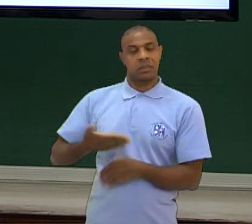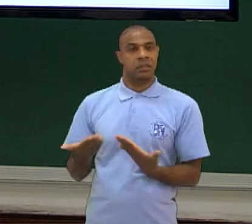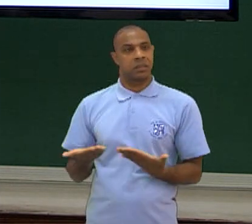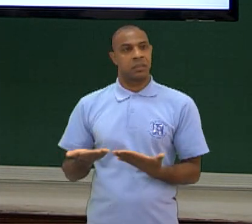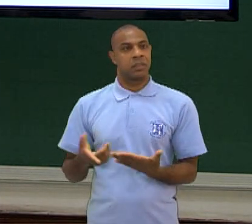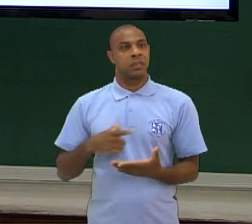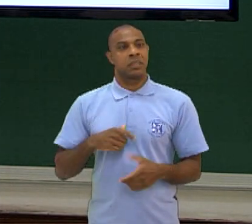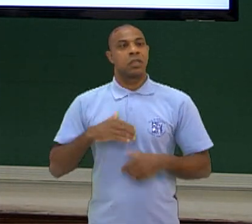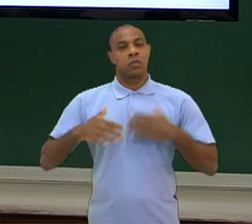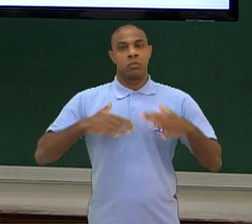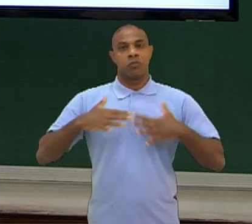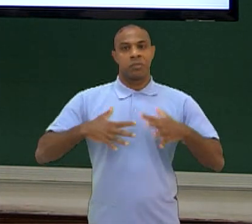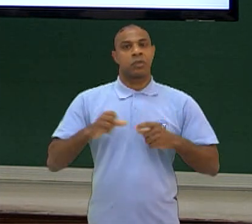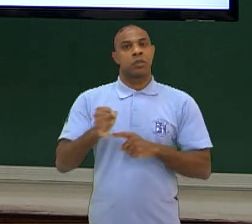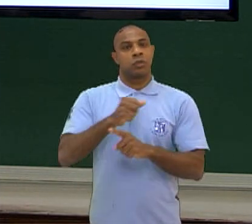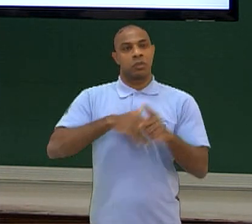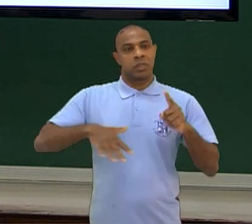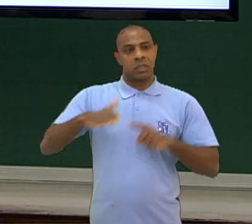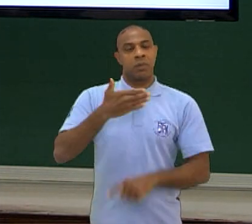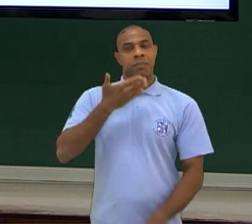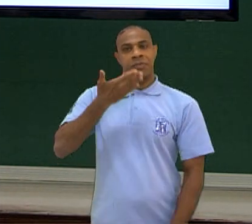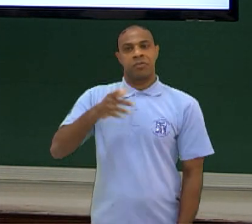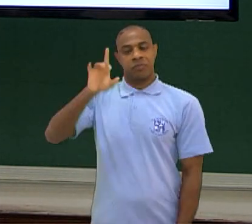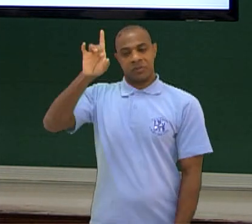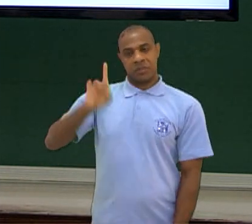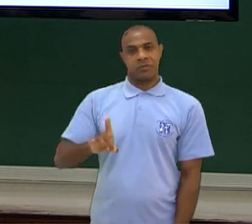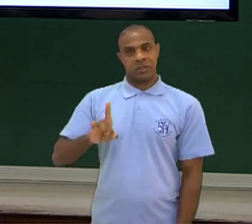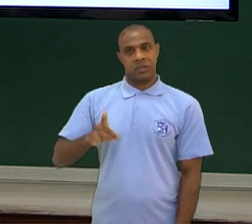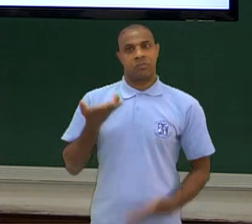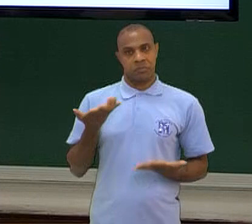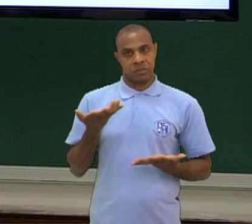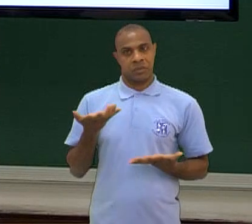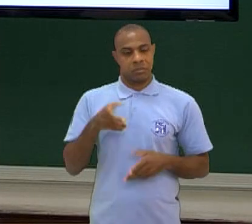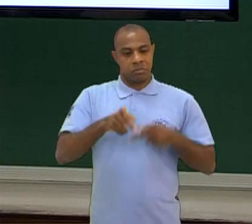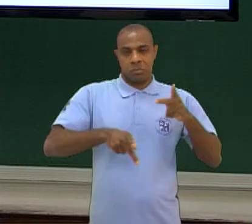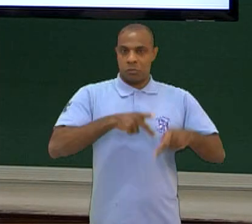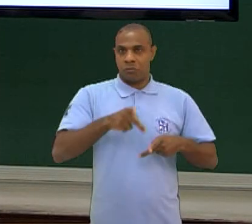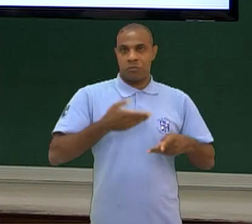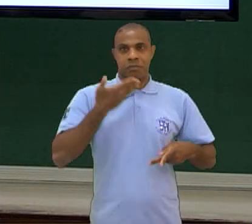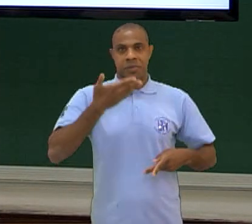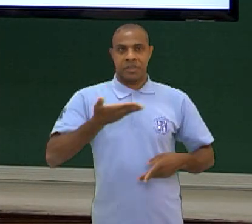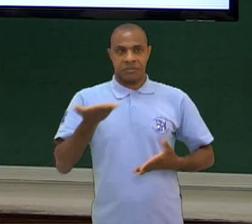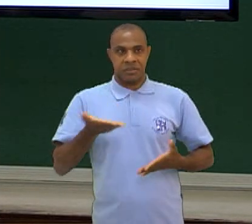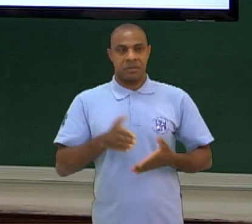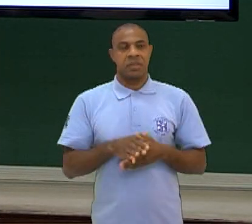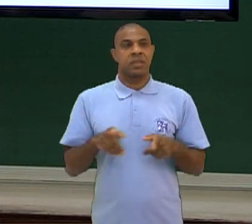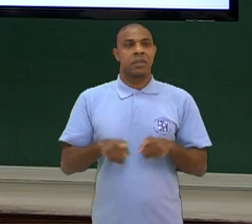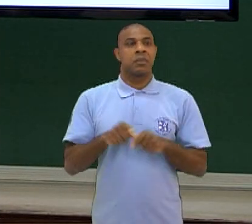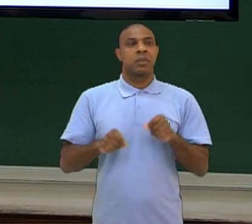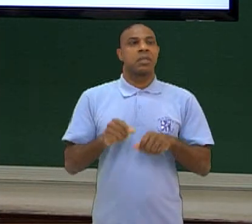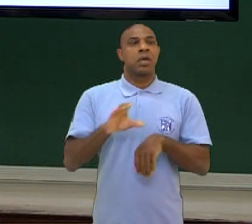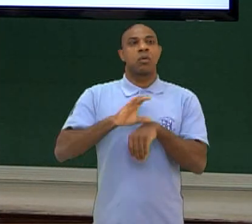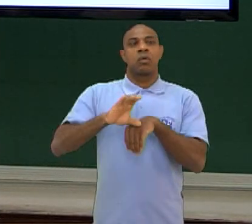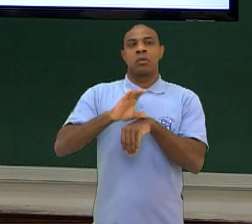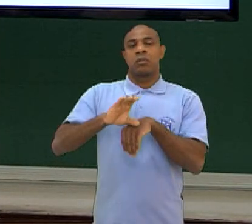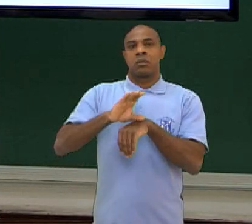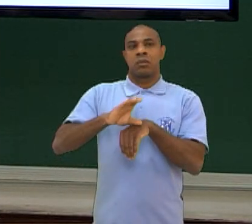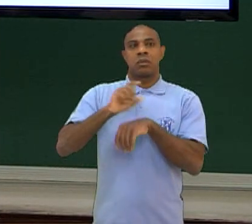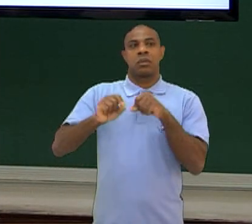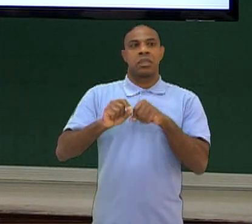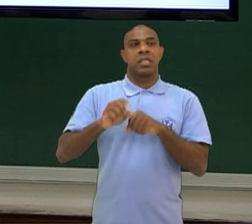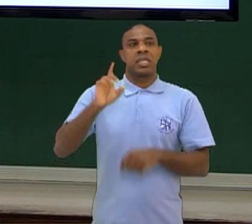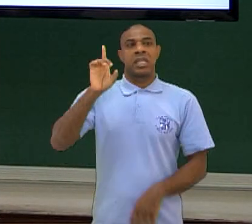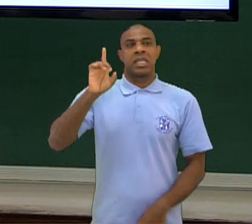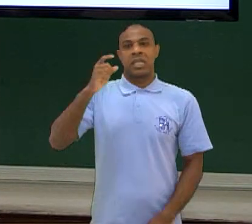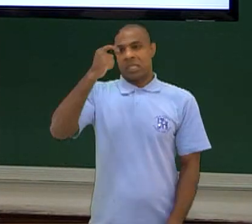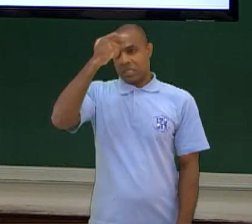maior dos movimentos sociais pedindo que os seus direitos sejam garantidos e a gente tem a consagração de uma Constituição chamada Constituição Cidadã,